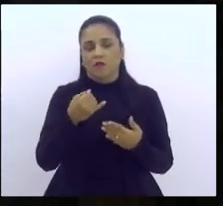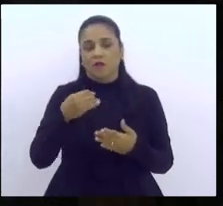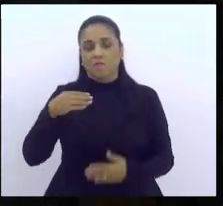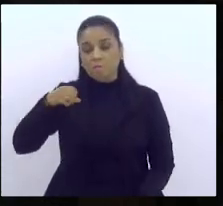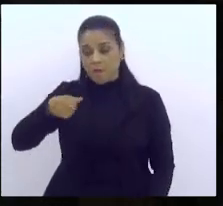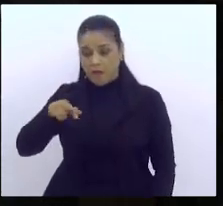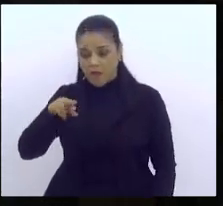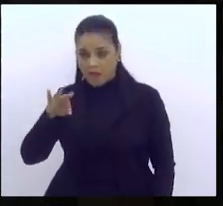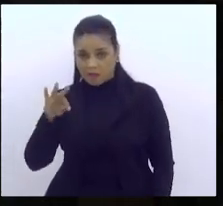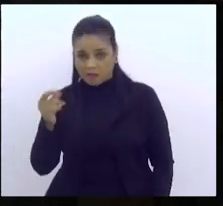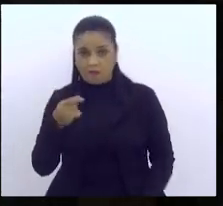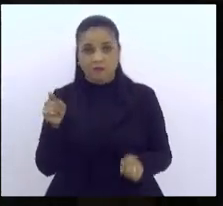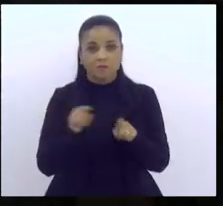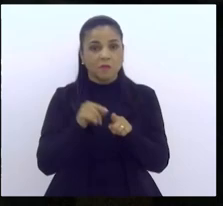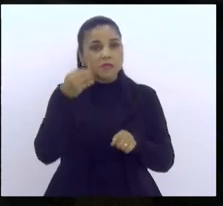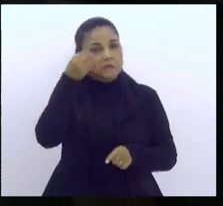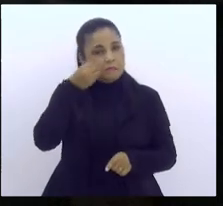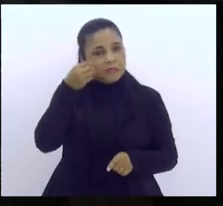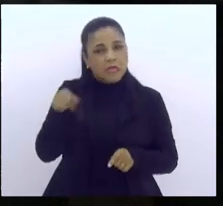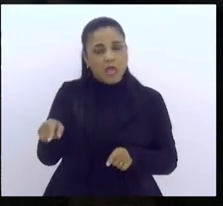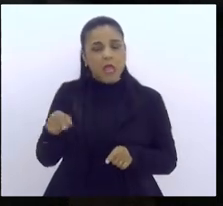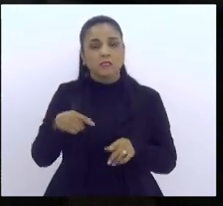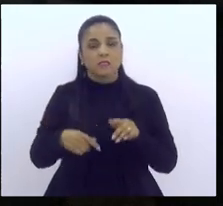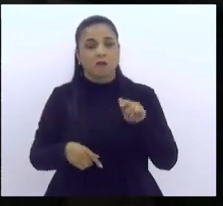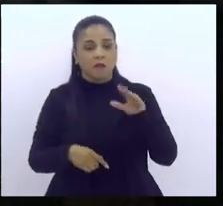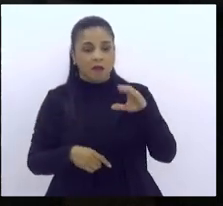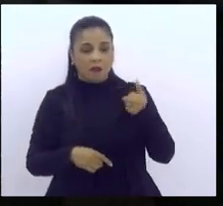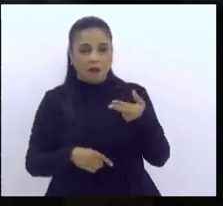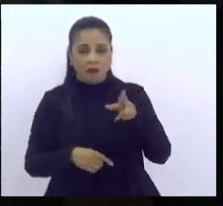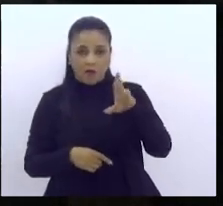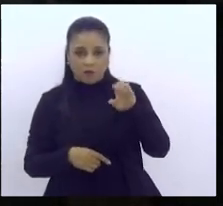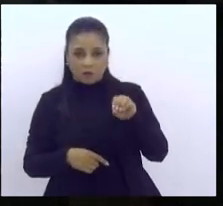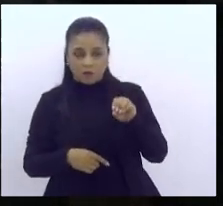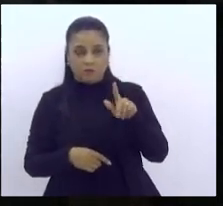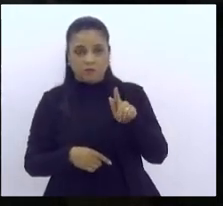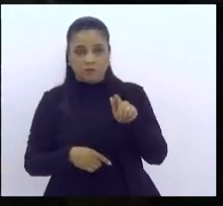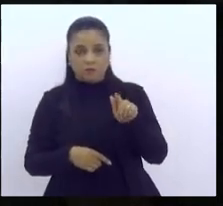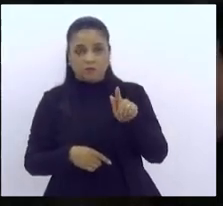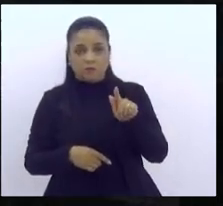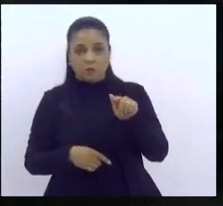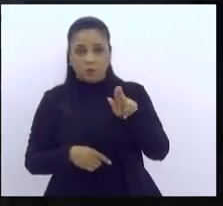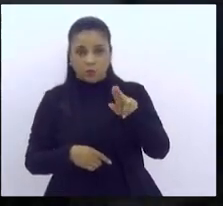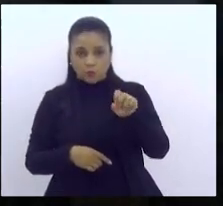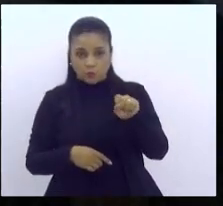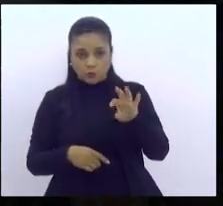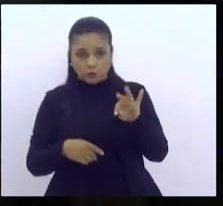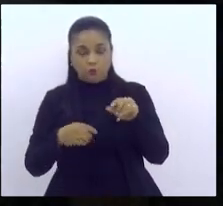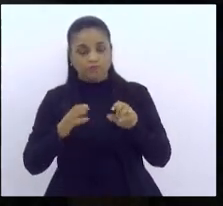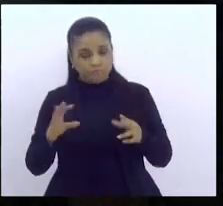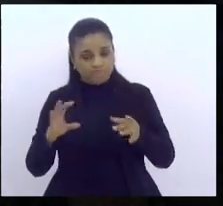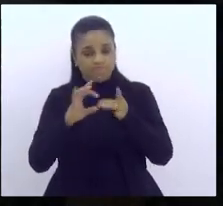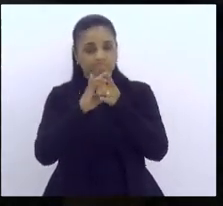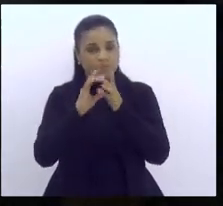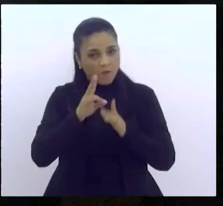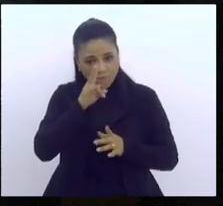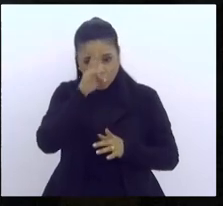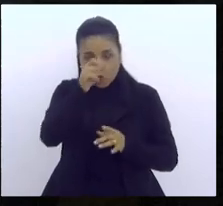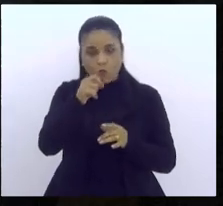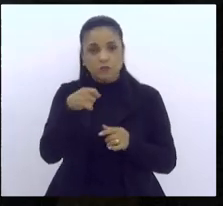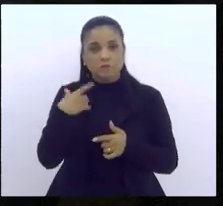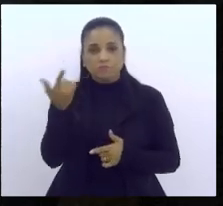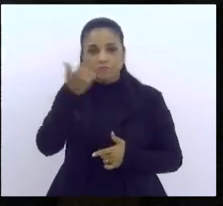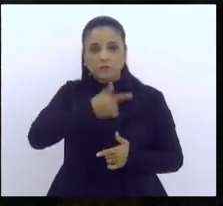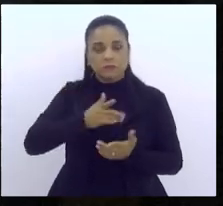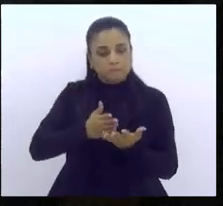tem, do próprio delegado Carlos Augusto e outros, para que a gente possa centralizar força no sentido de encontrar uma saída. Não é possível,